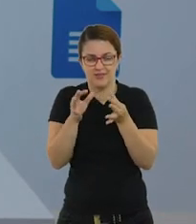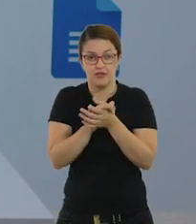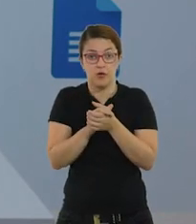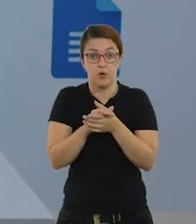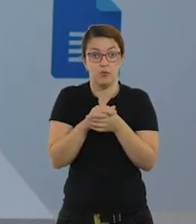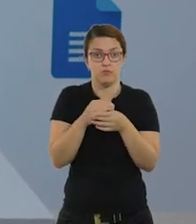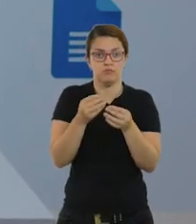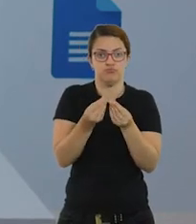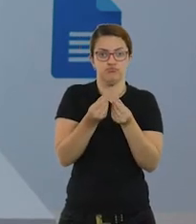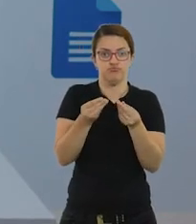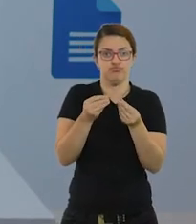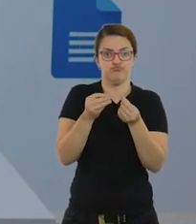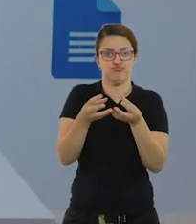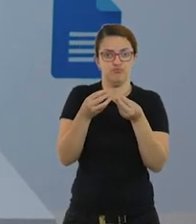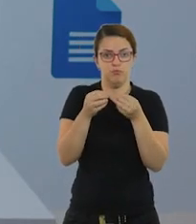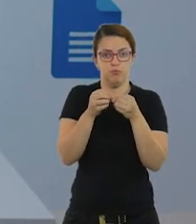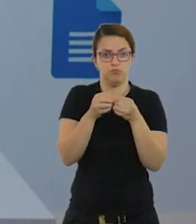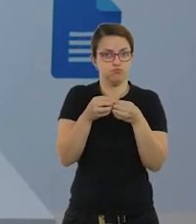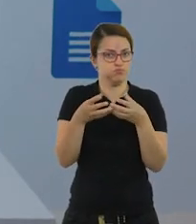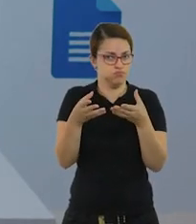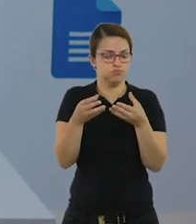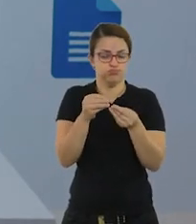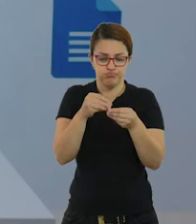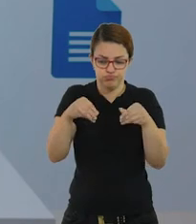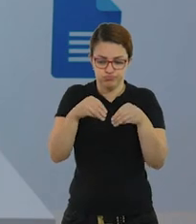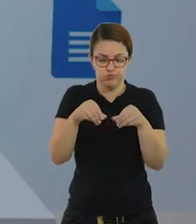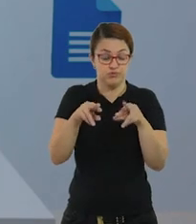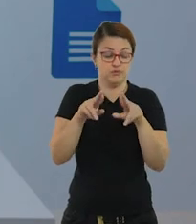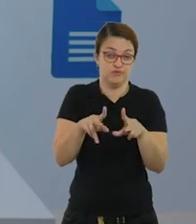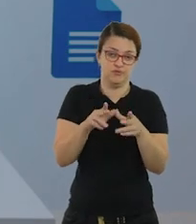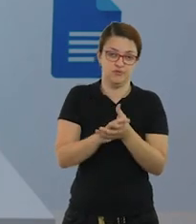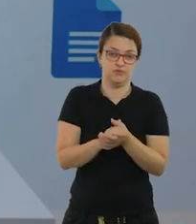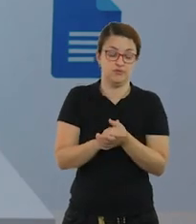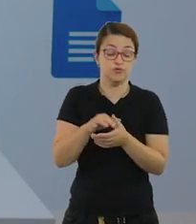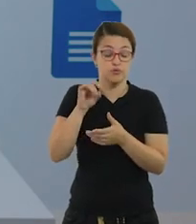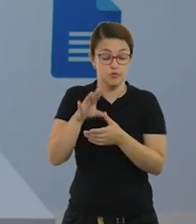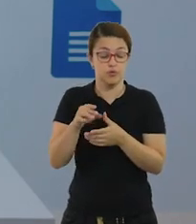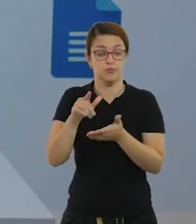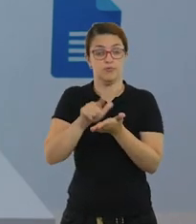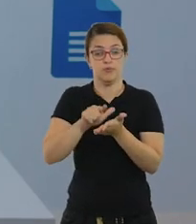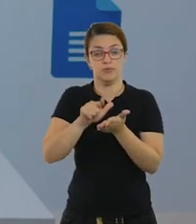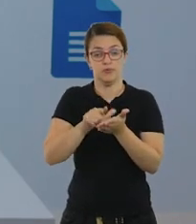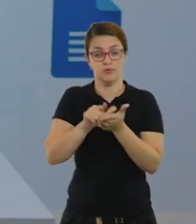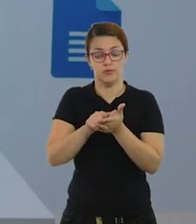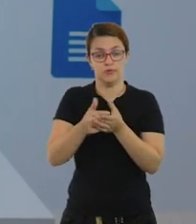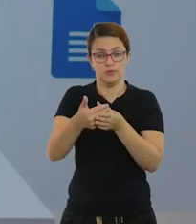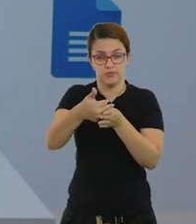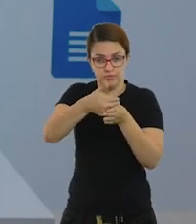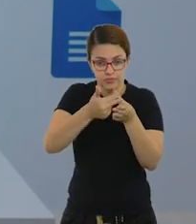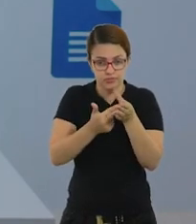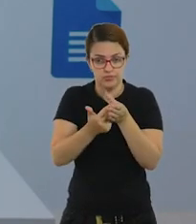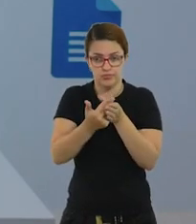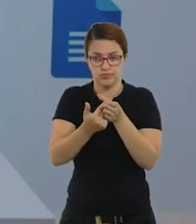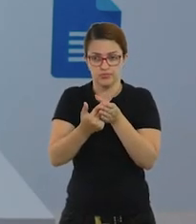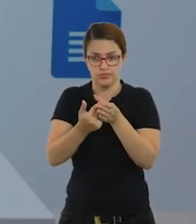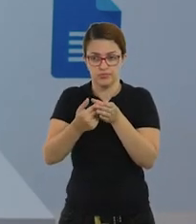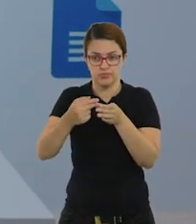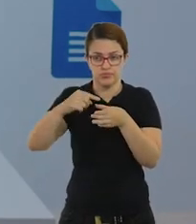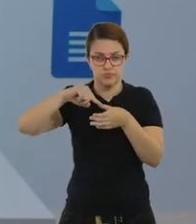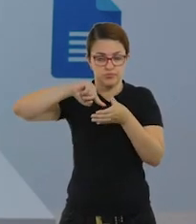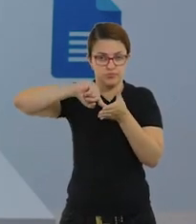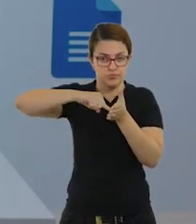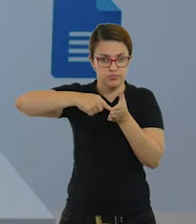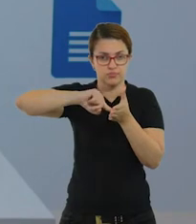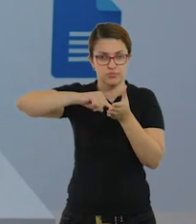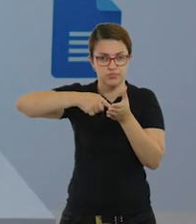mais grossa, com feijão, você não vai precisar disso daqui, tá bom? Então é só você pegar um papelão, você vai pegar a tesoura e fazer um